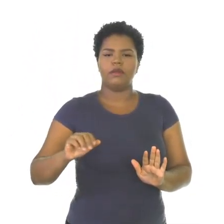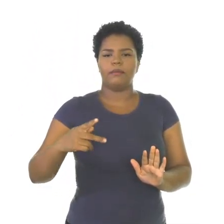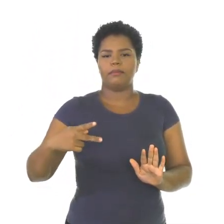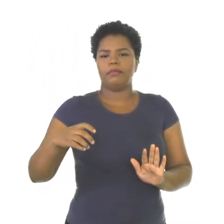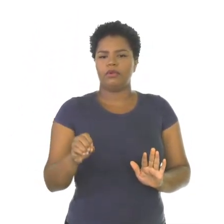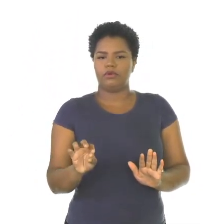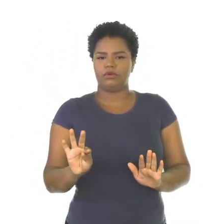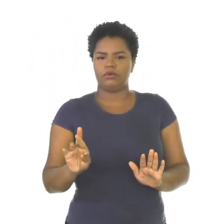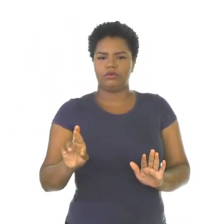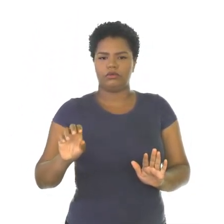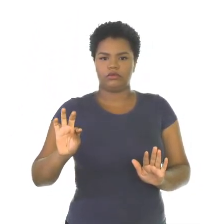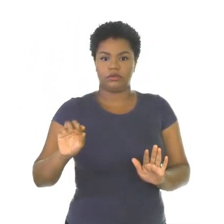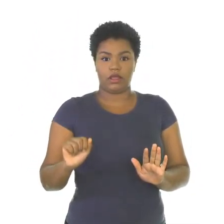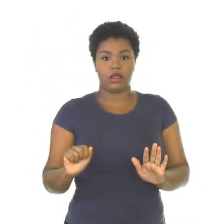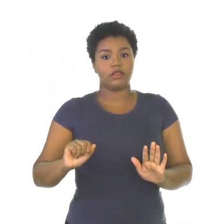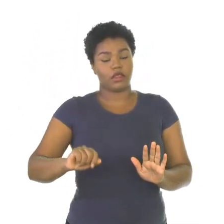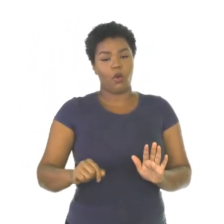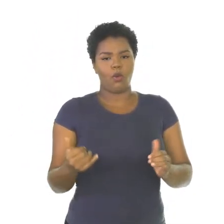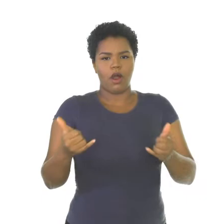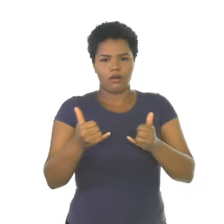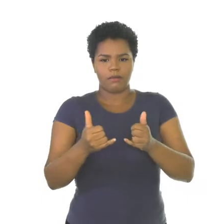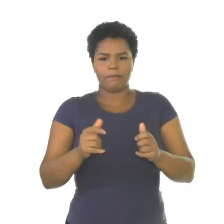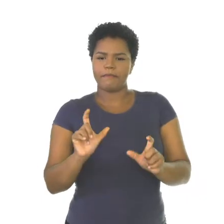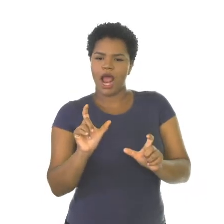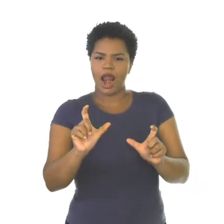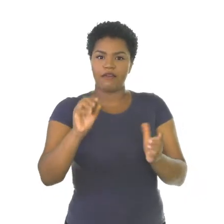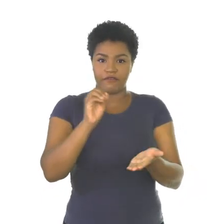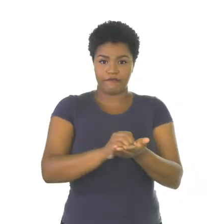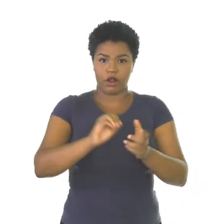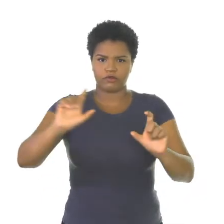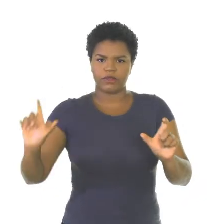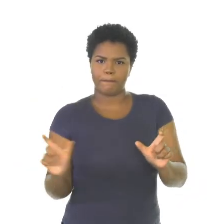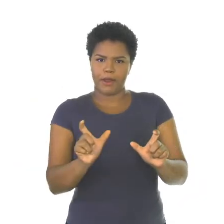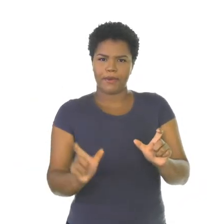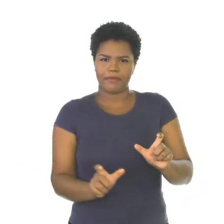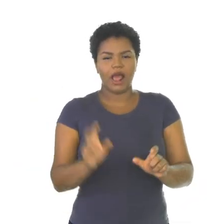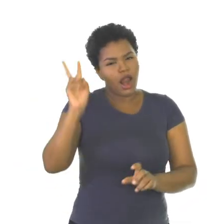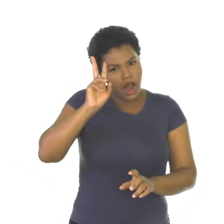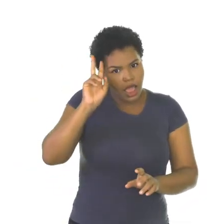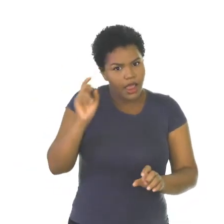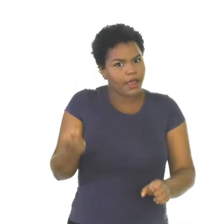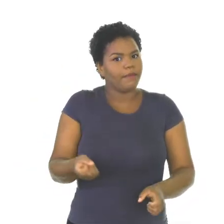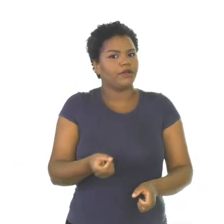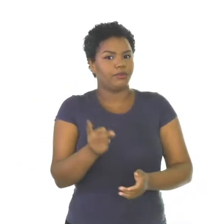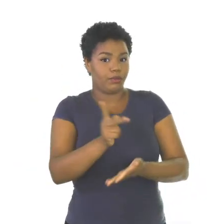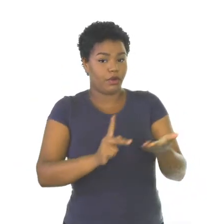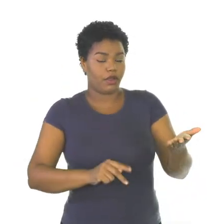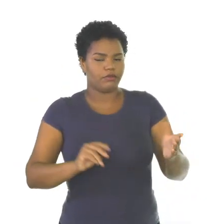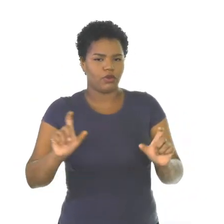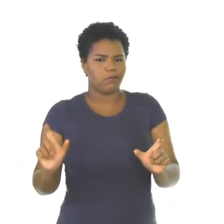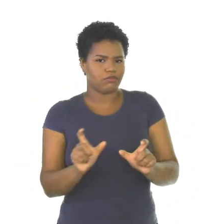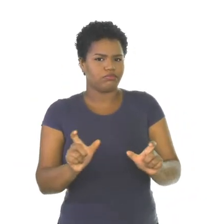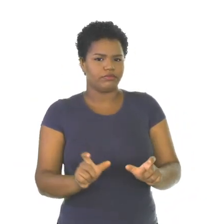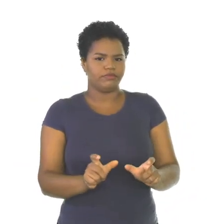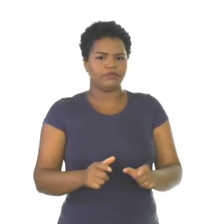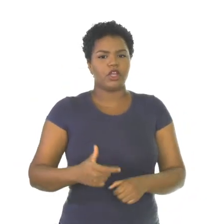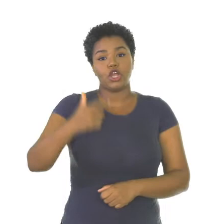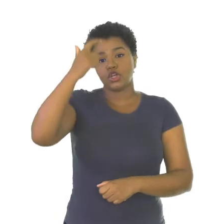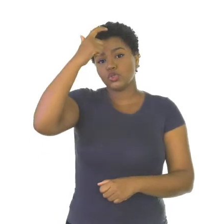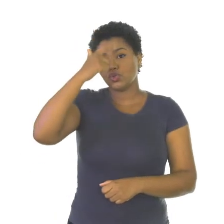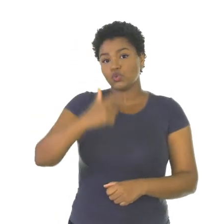Complete o poema com as palavras que faltam. Aí você lembra do poema e vamos só completar. Eu sou feita